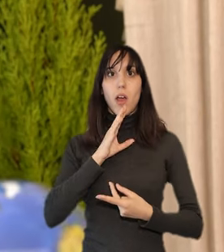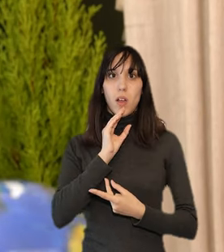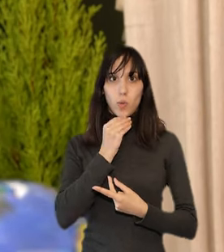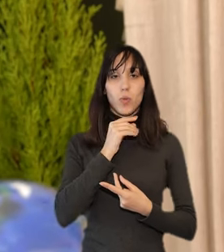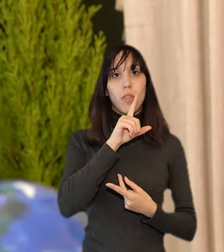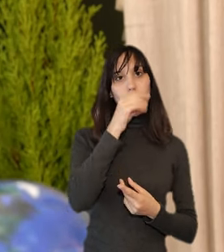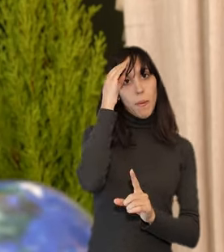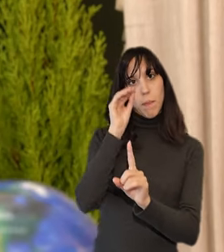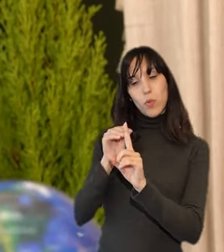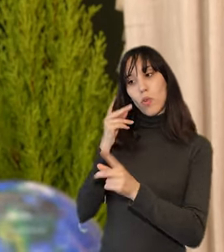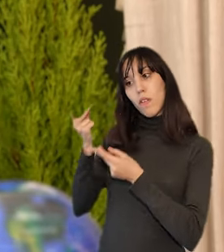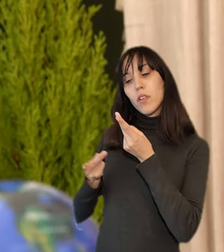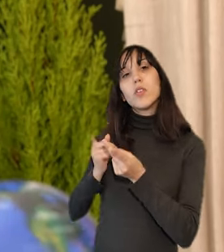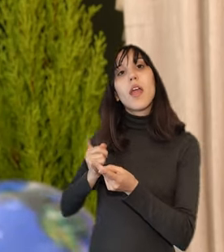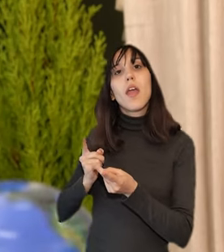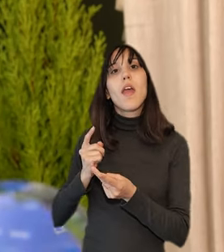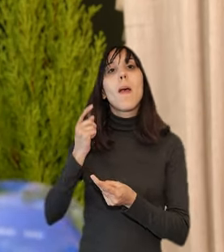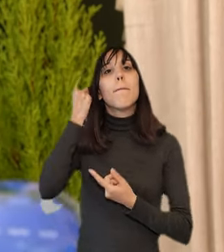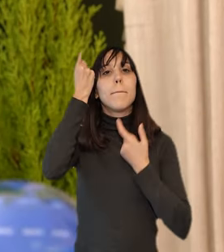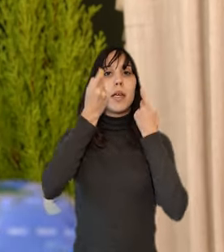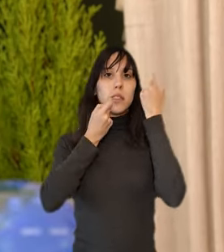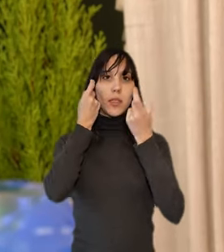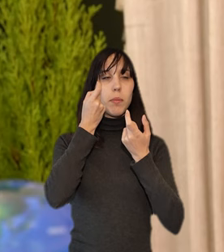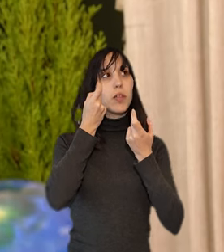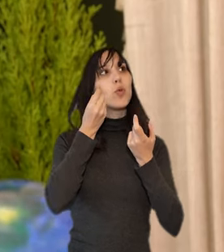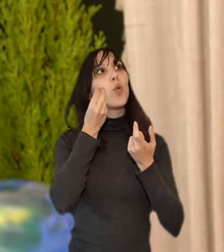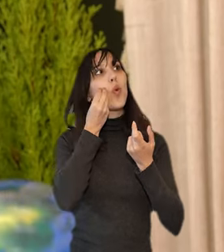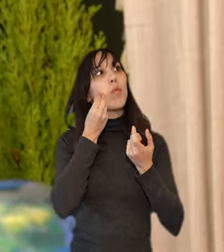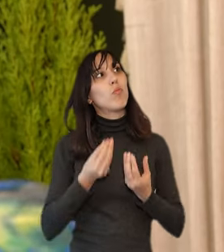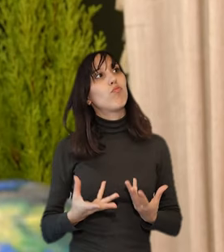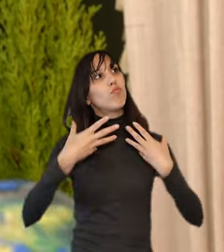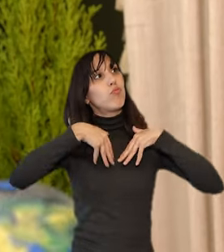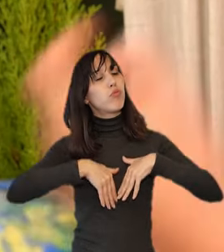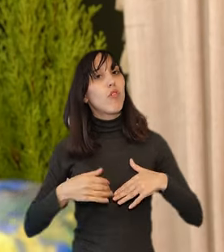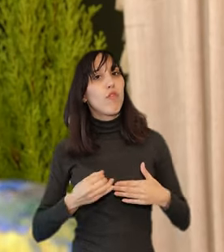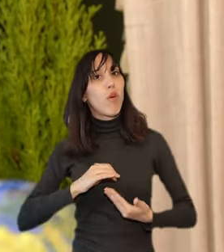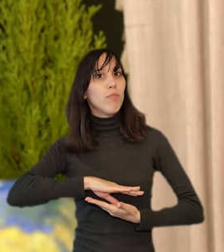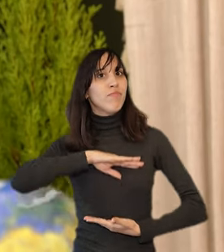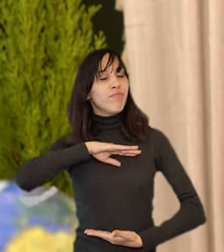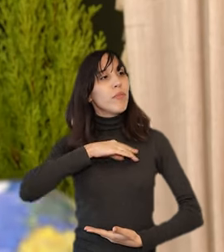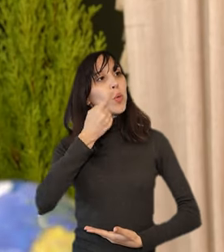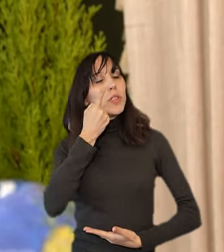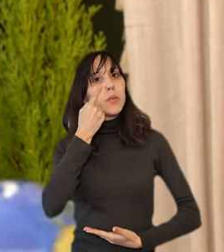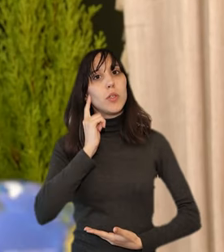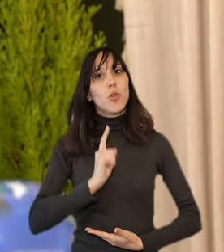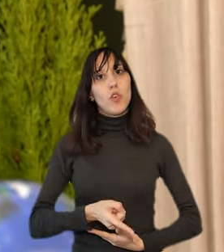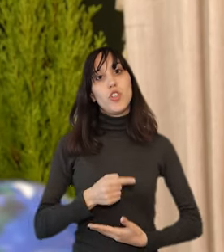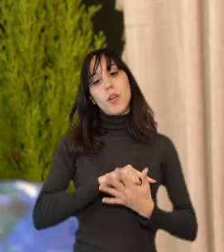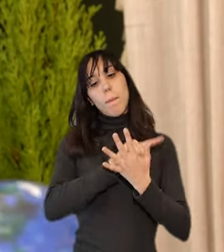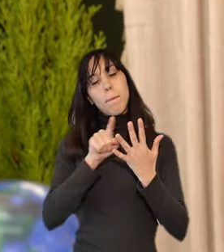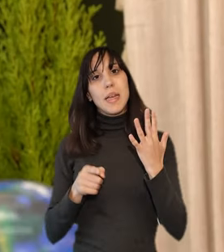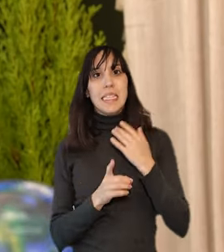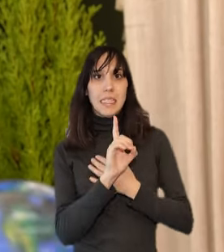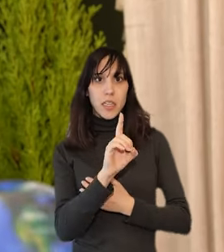mentor e é um processo de reflexão sobre as competências adquiridas o progresso feito eh essas seis competências que eu já